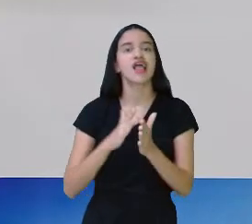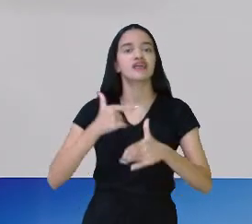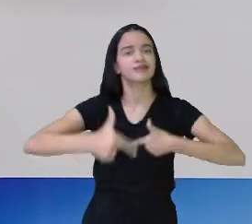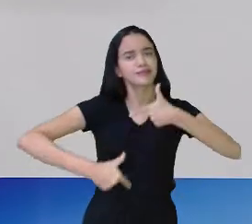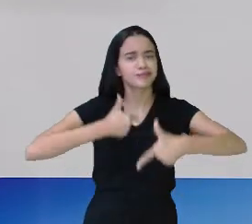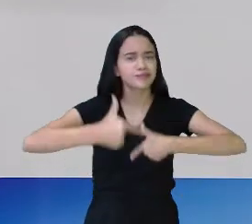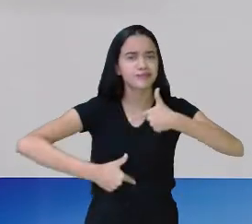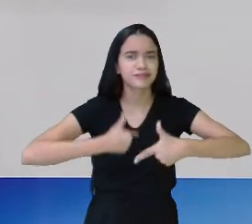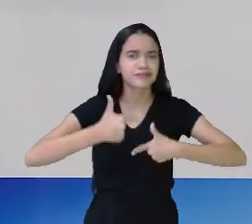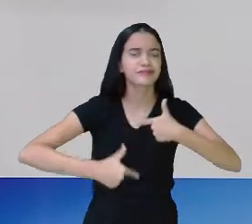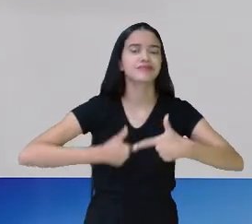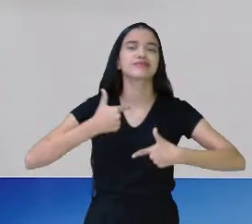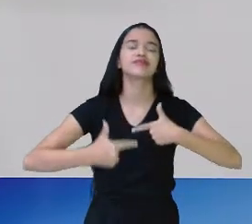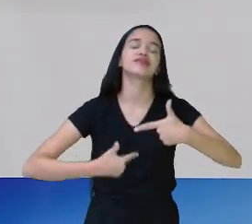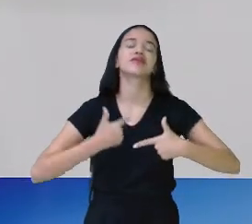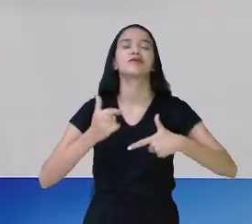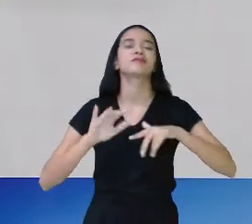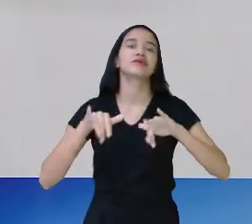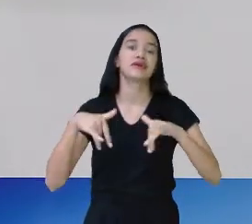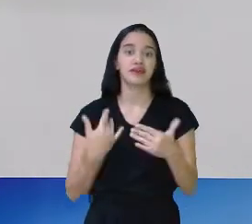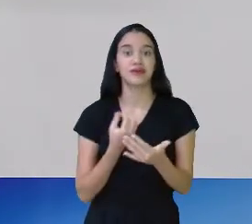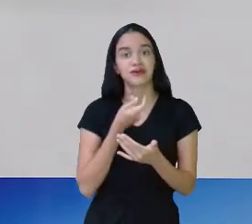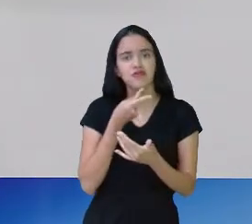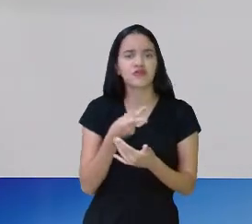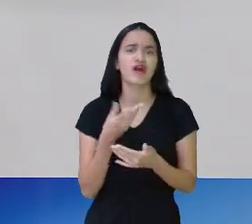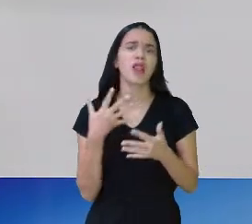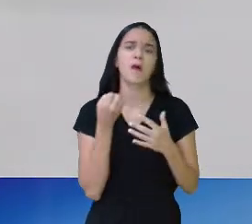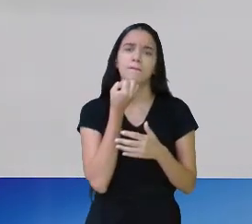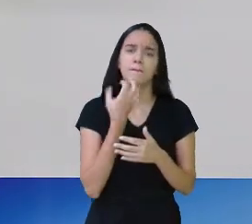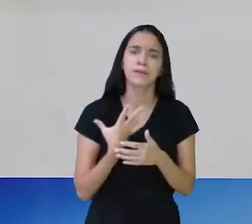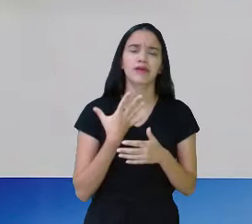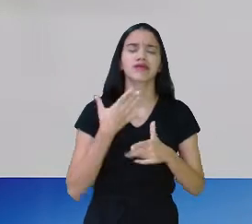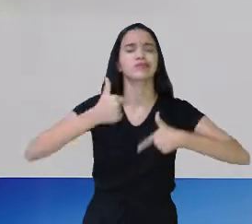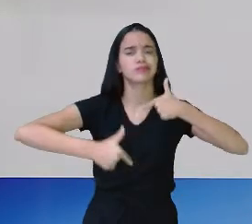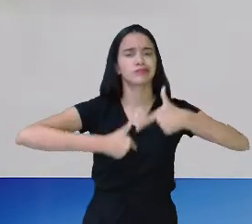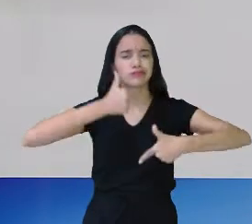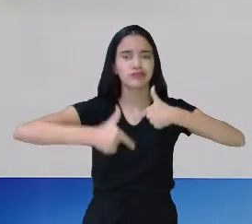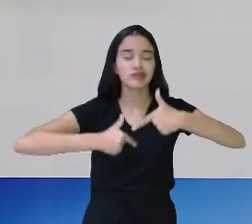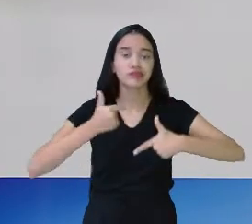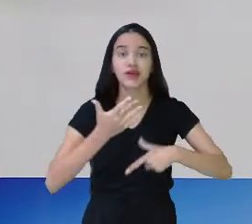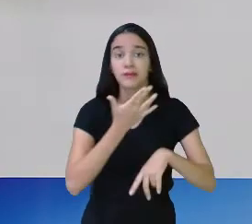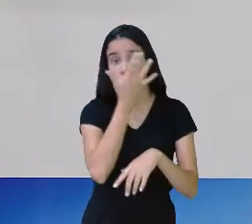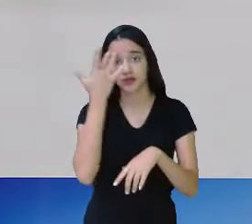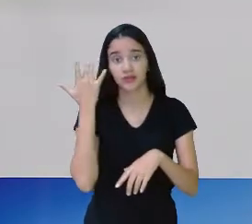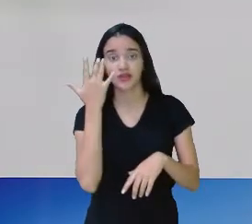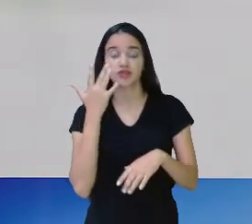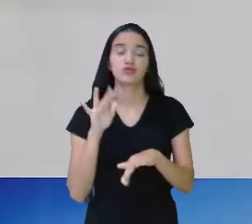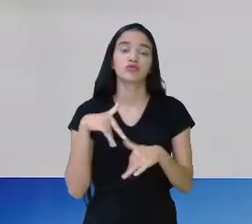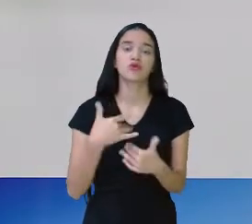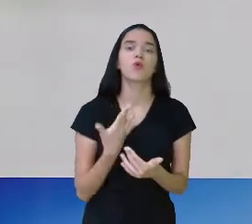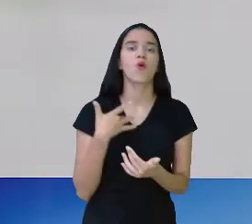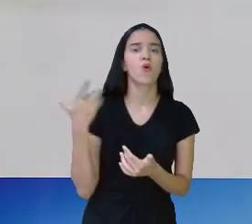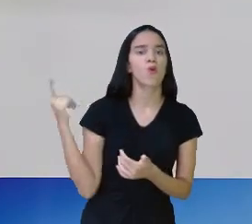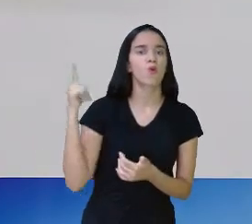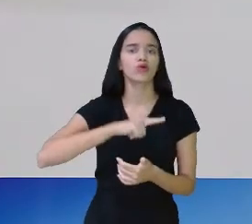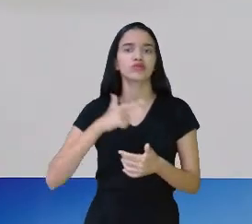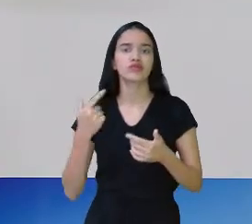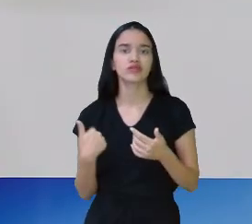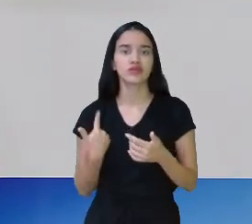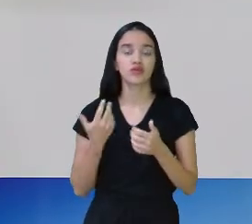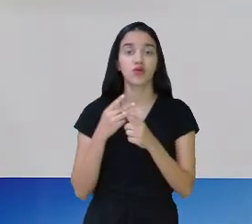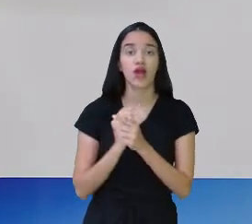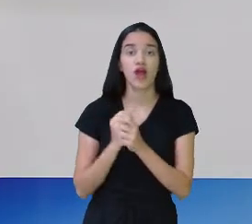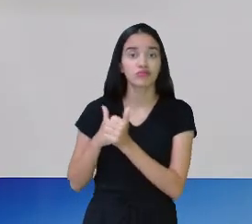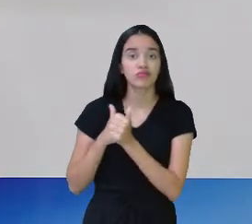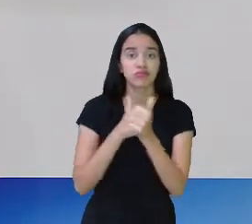que eu não canso de elogiar, né? Trabalho que garante que mais pessoas consigam acompanhar as nossas